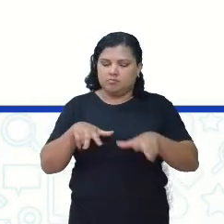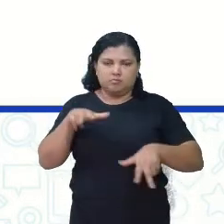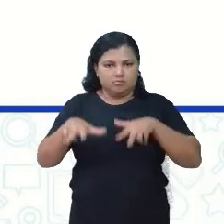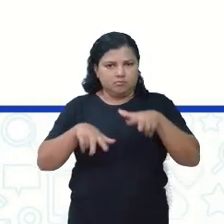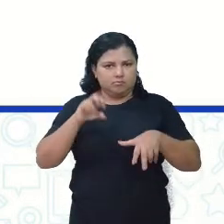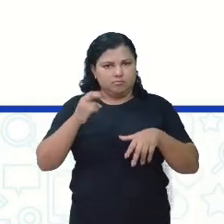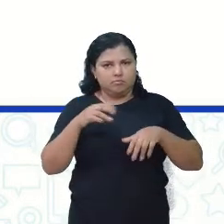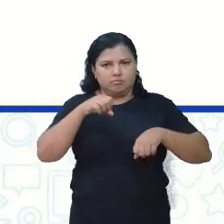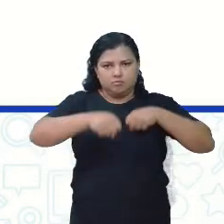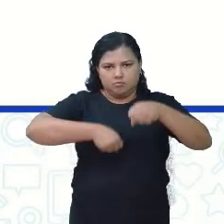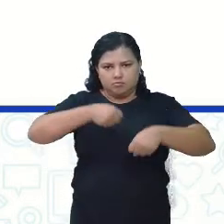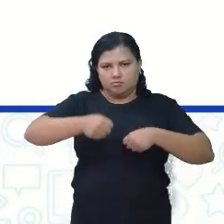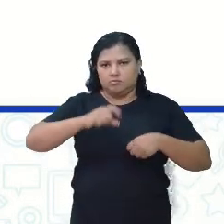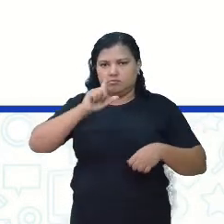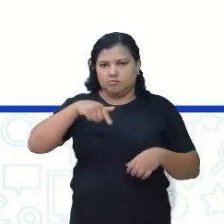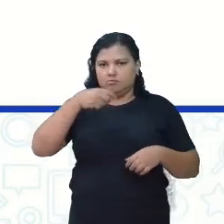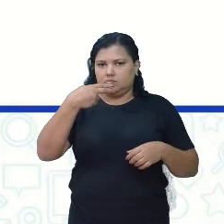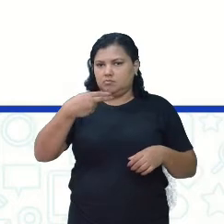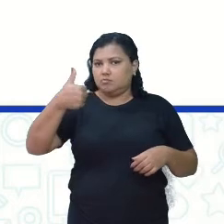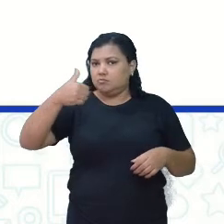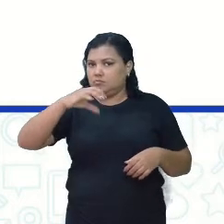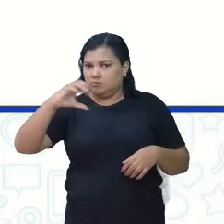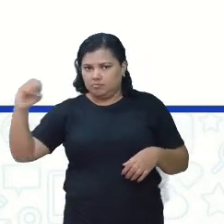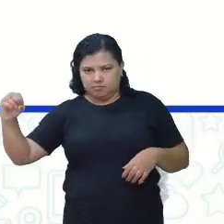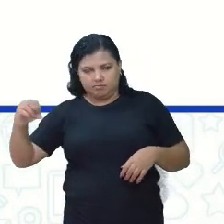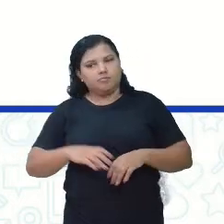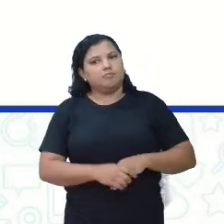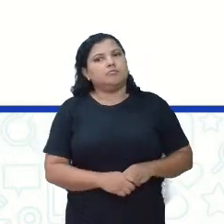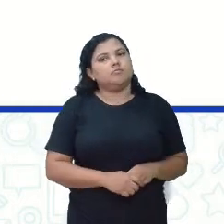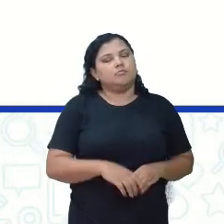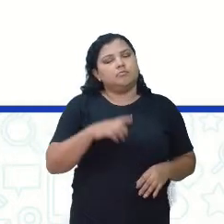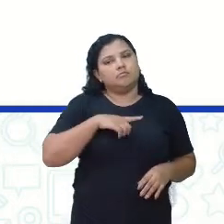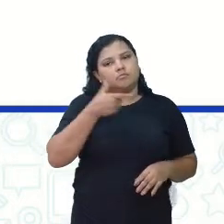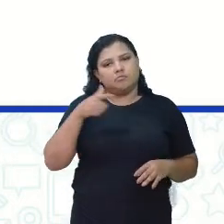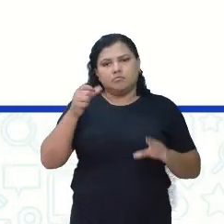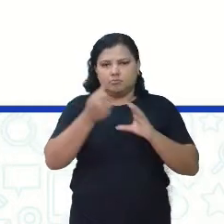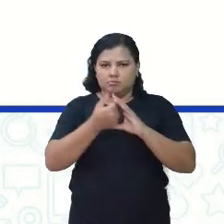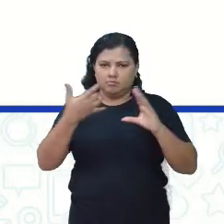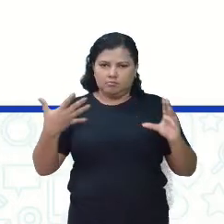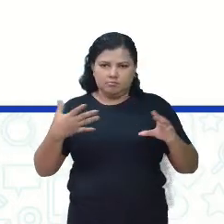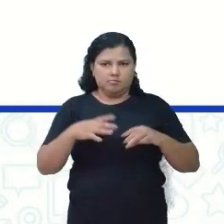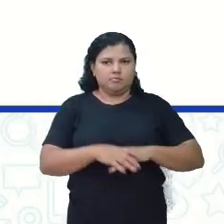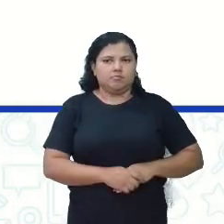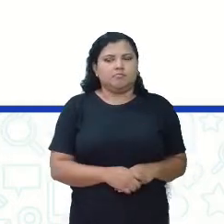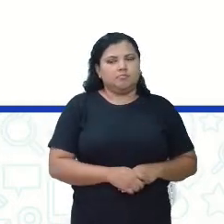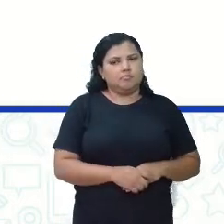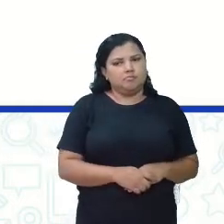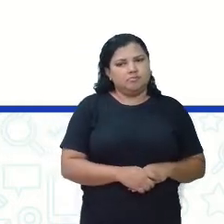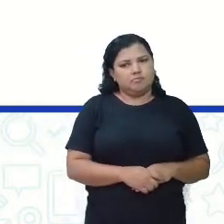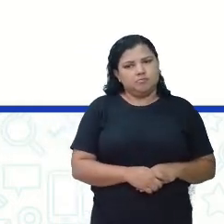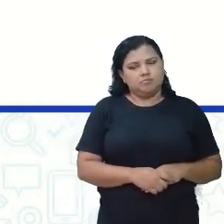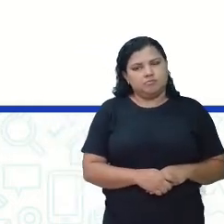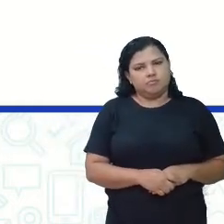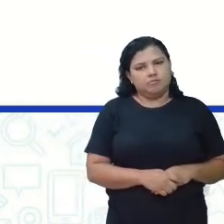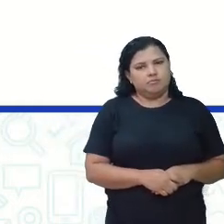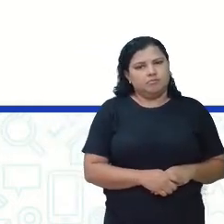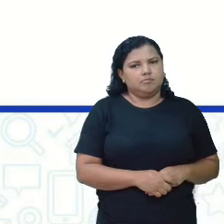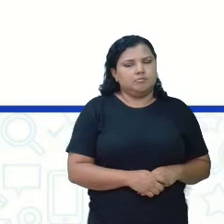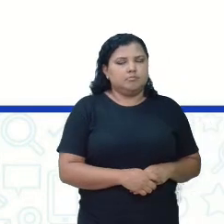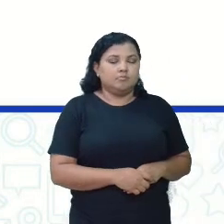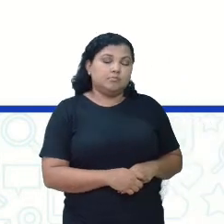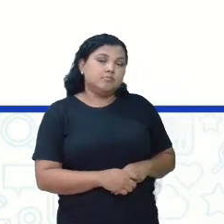animais é quanto? É 100. Aí, ele já dá outra característica que é relacionada aos pés. E o que é que você